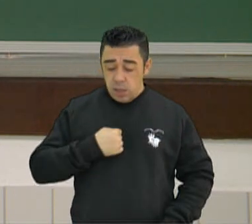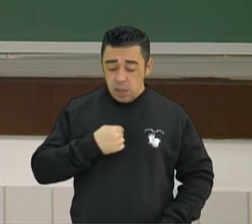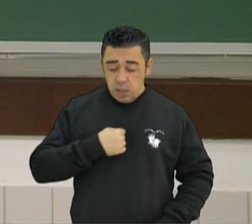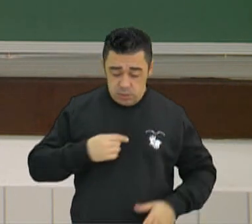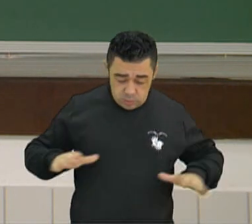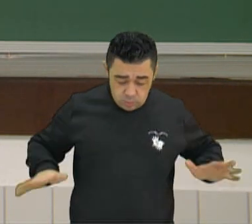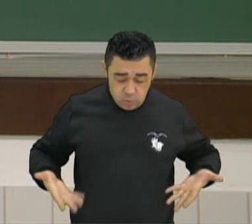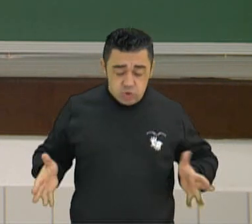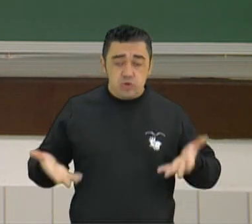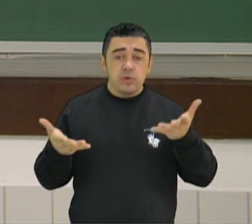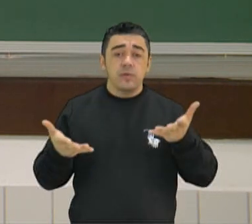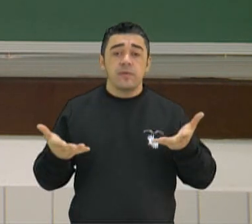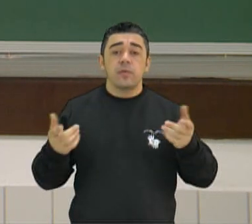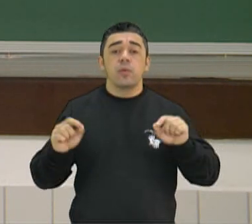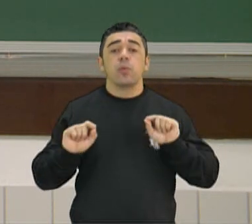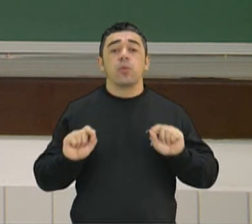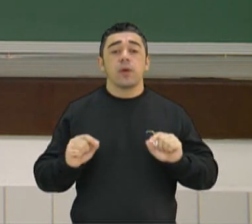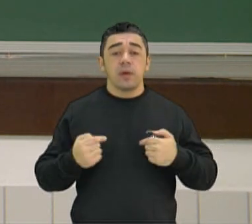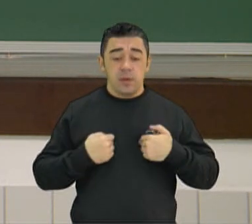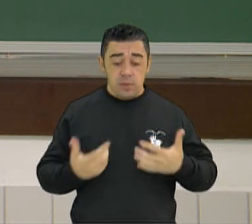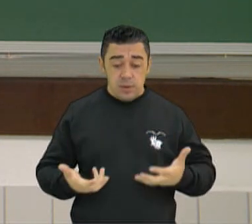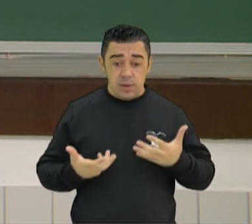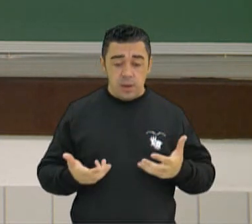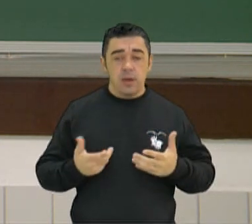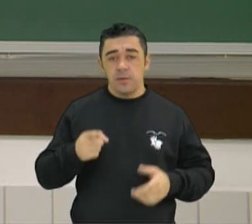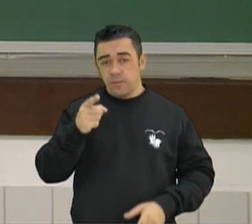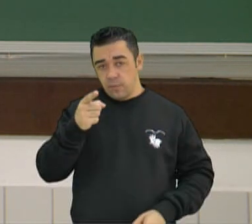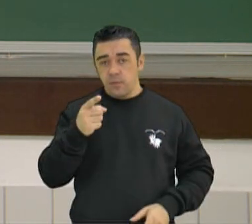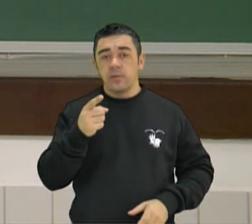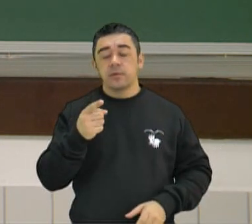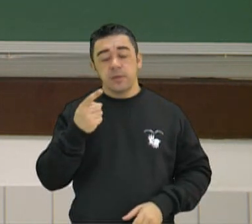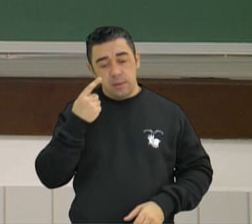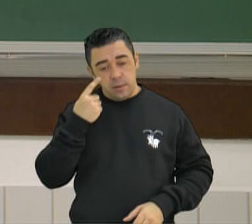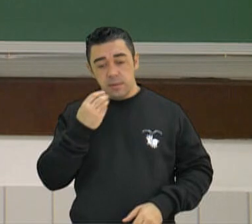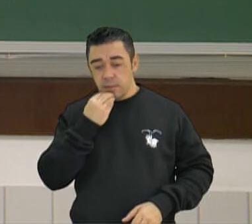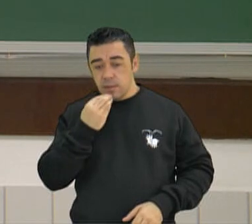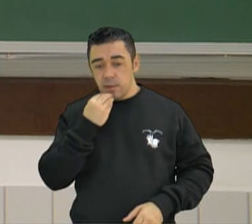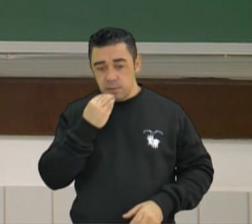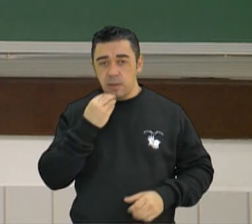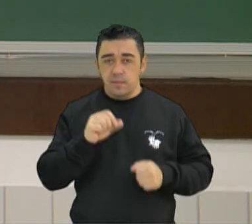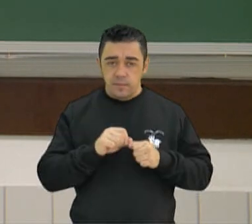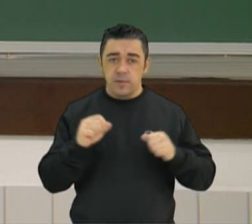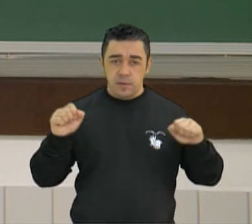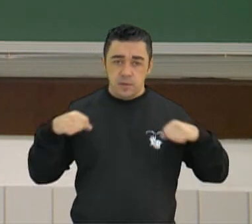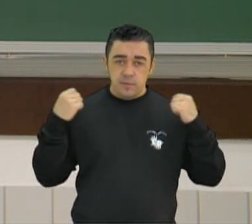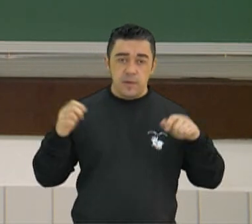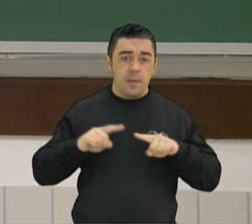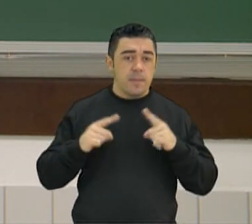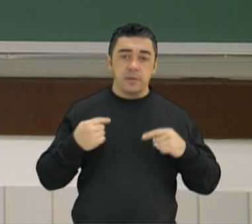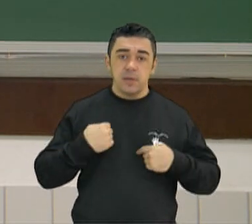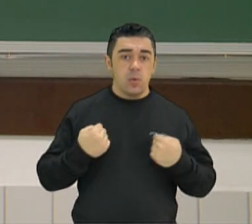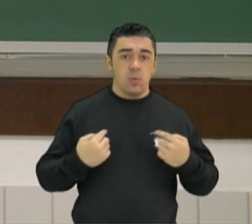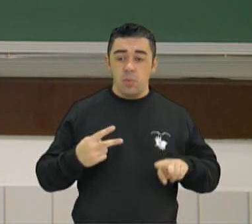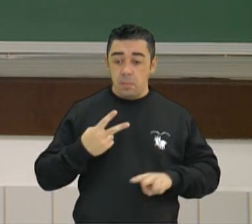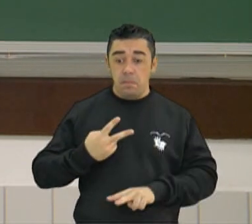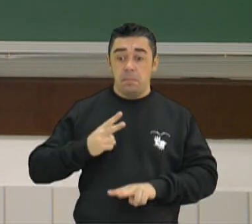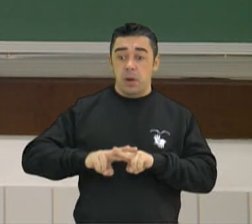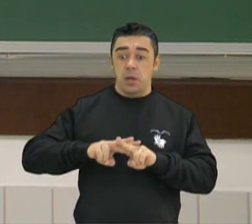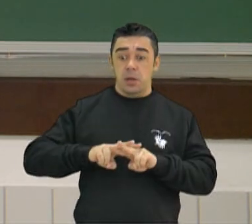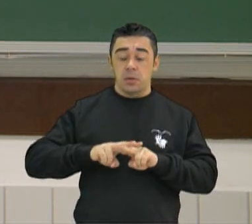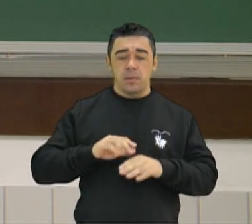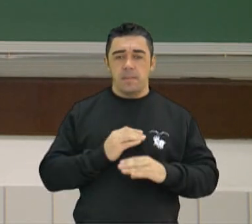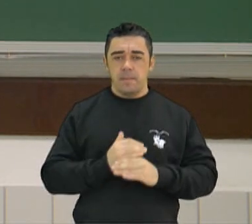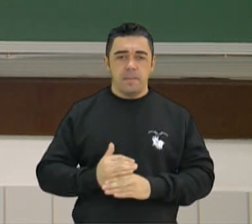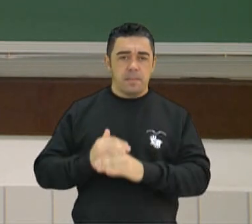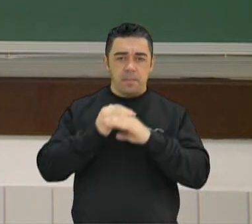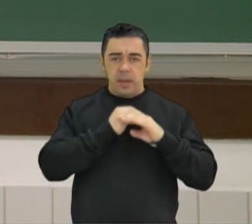da aula é que você deve procurar fazer atividade física, mas não deve ser refém desse padrão